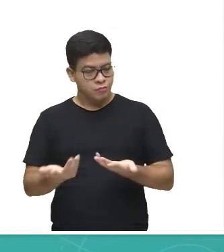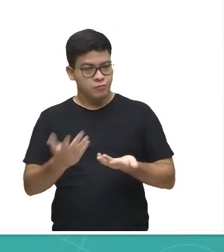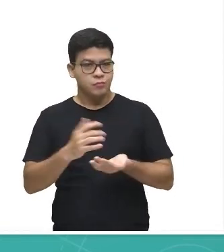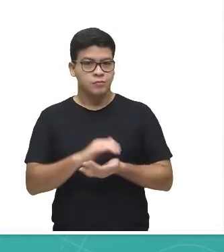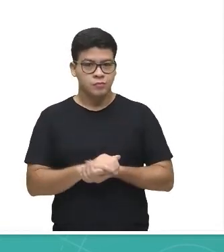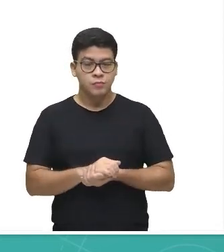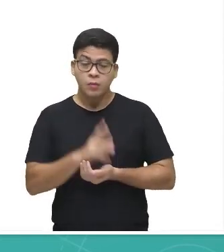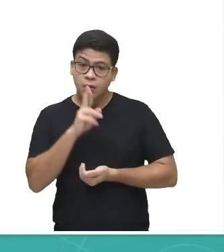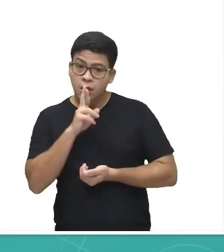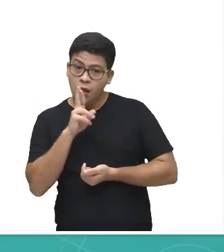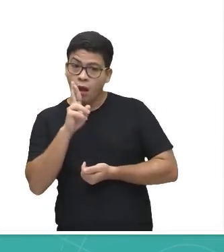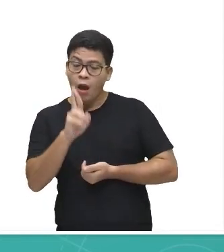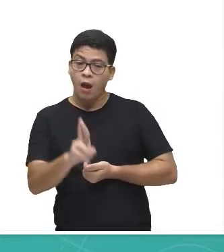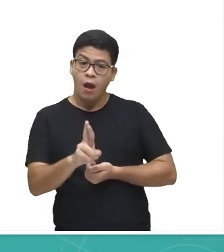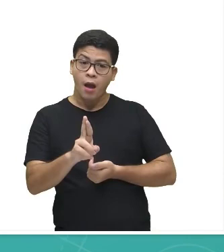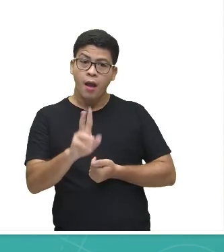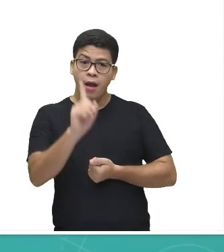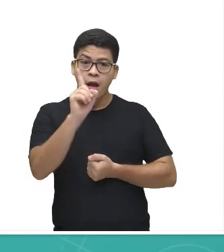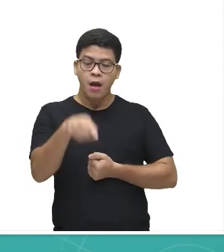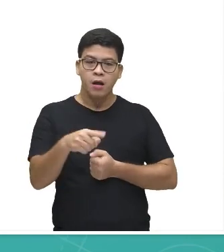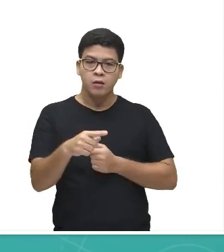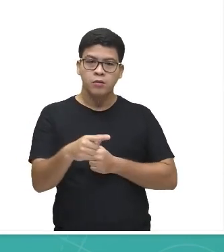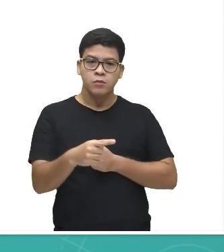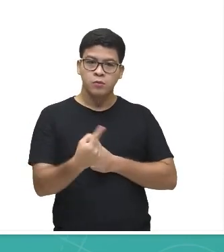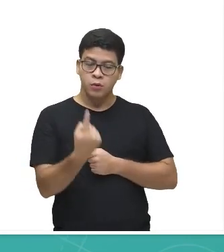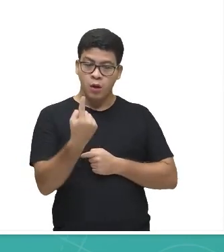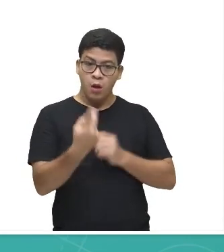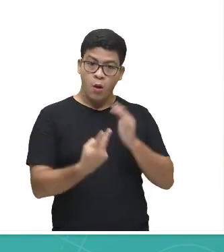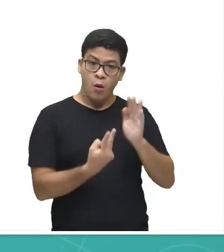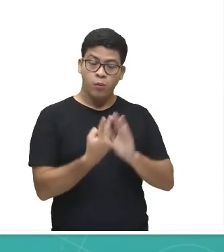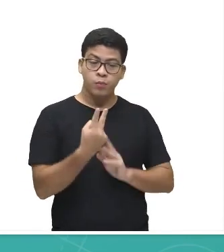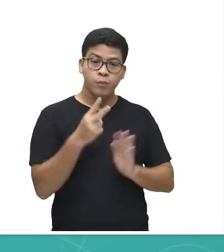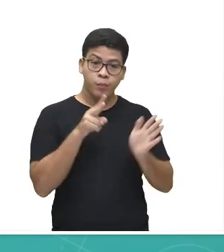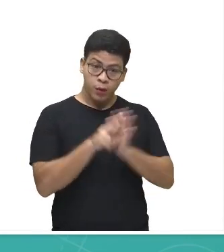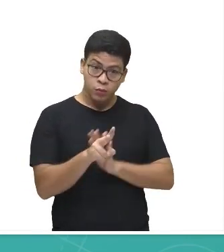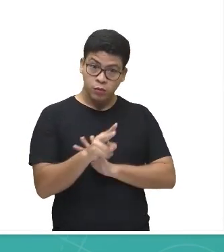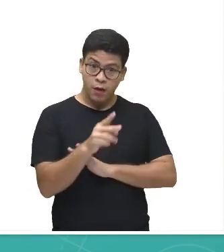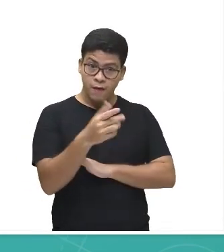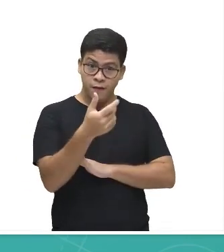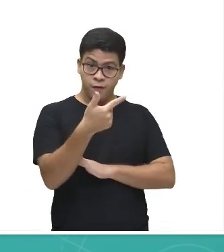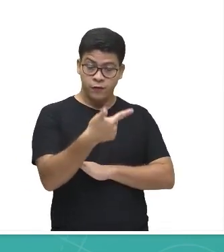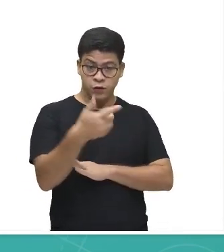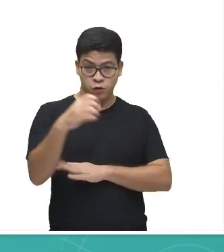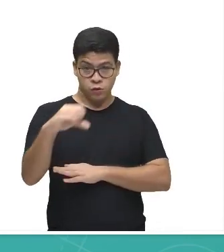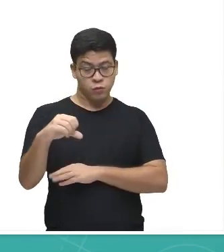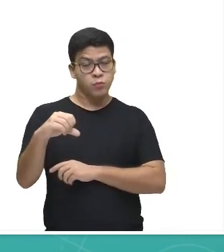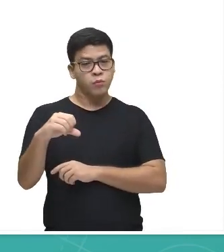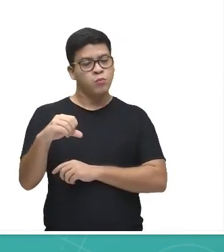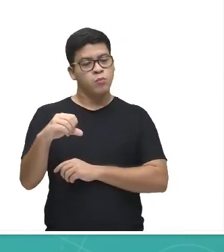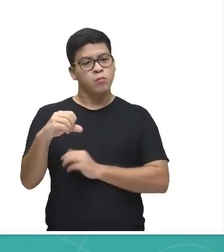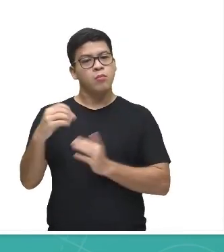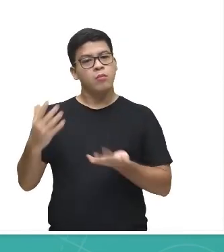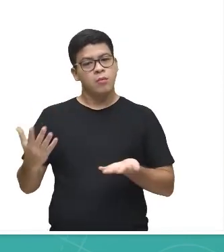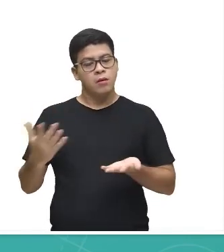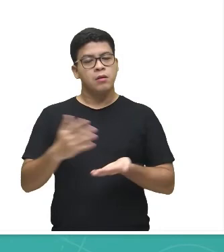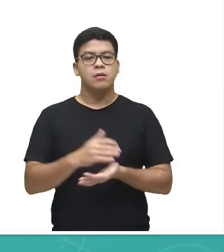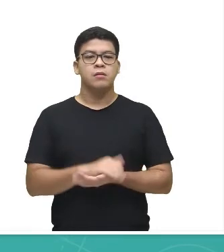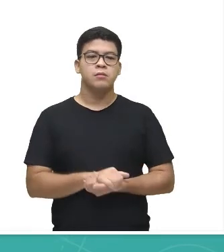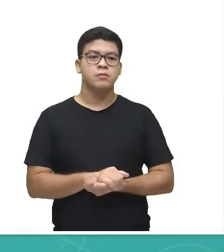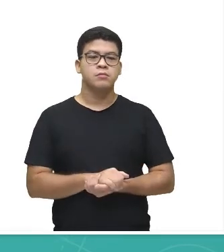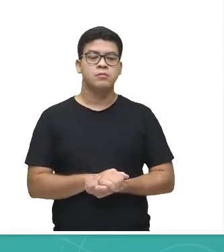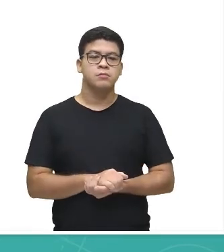Ela disse que a resposta da questão de número 2 é 29, tá? Parabéns aí a Maria.